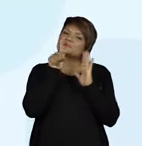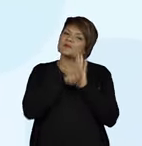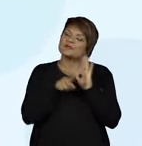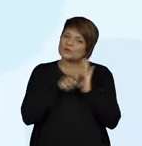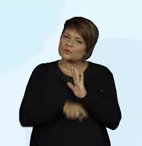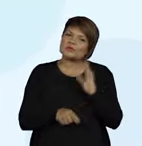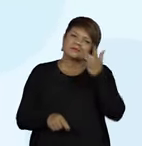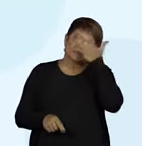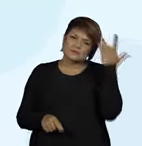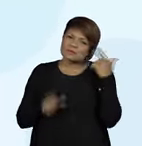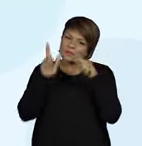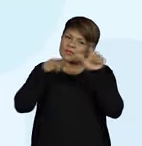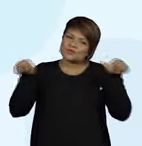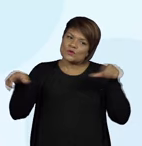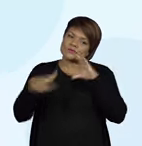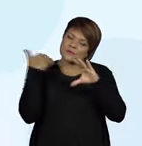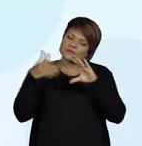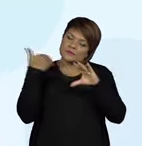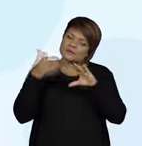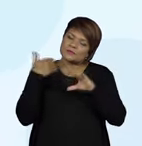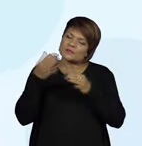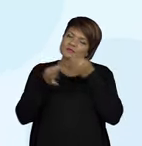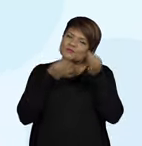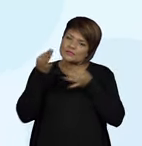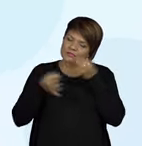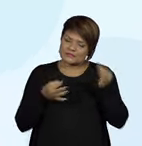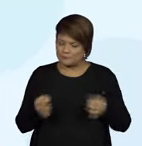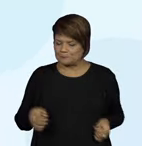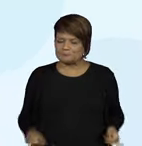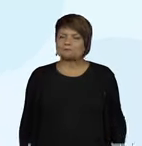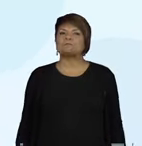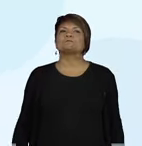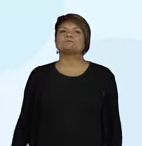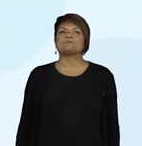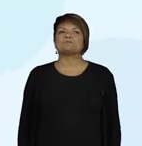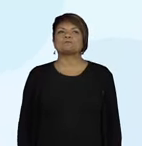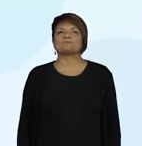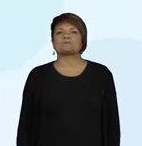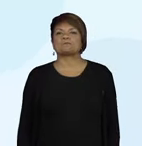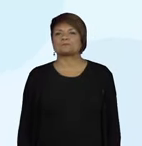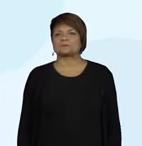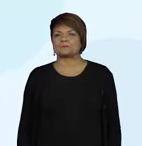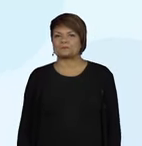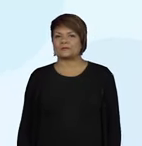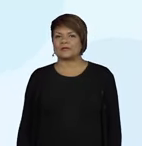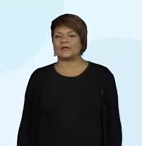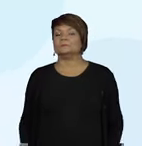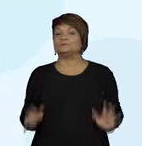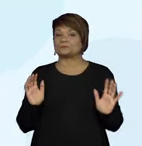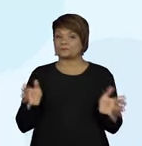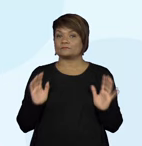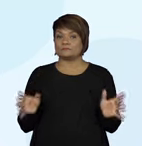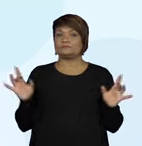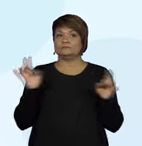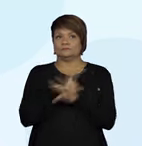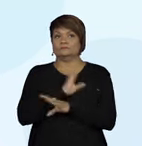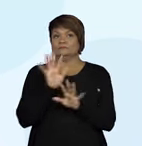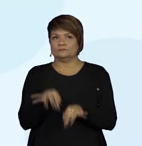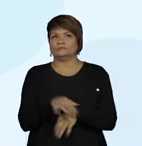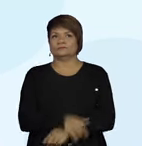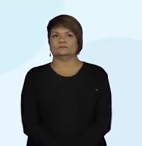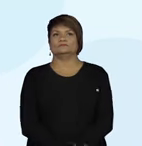perguntas que as pessoas mandam de sugestão para eles, né? Olha lá. Então, a gente tinha terminado de ler aqui, professora